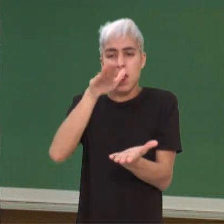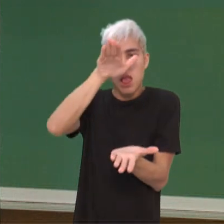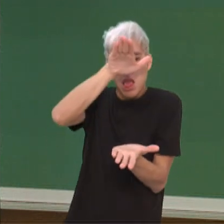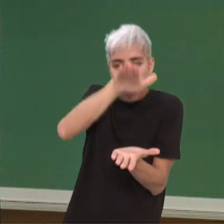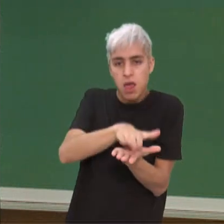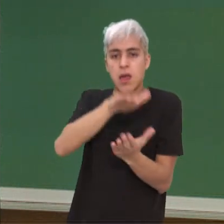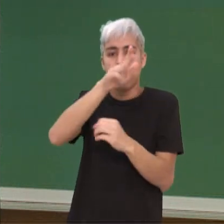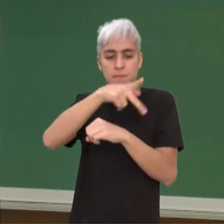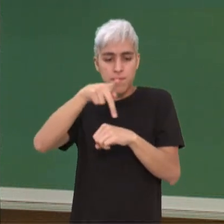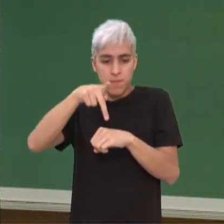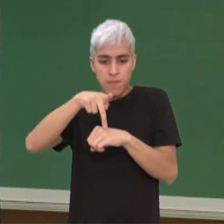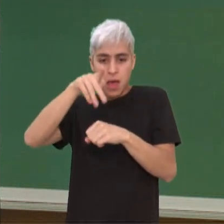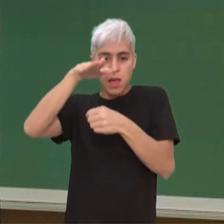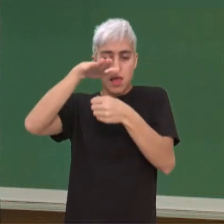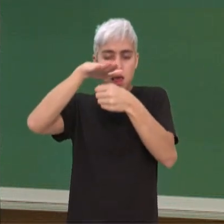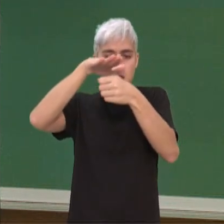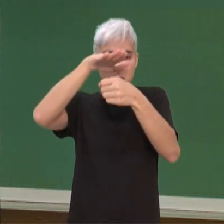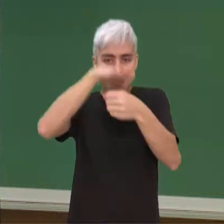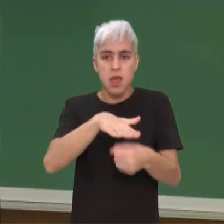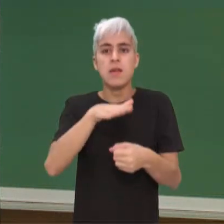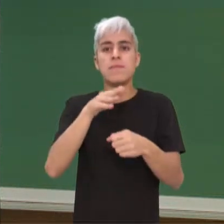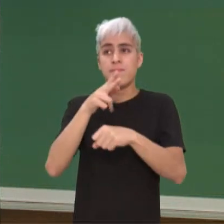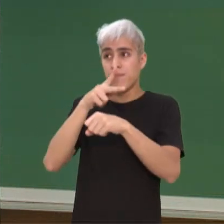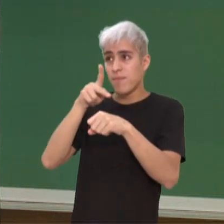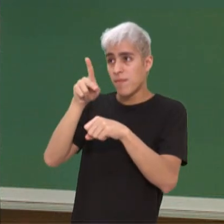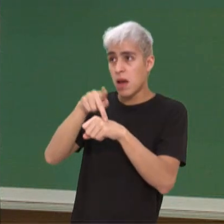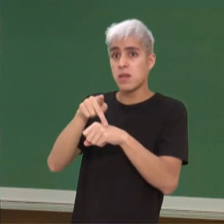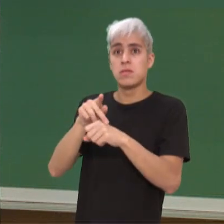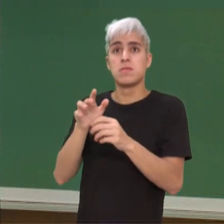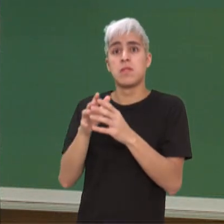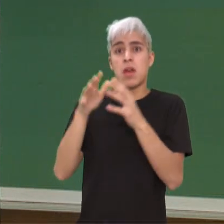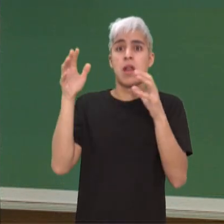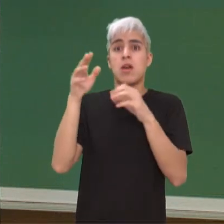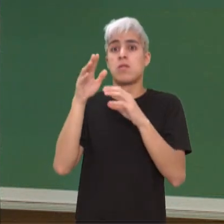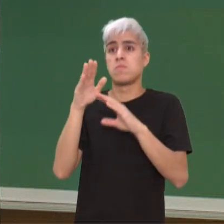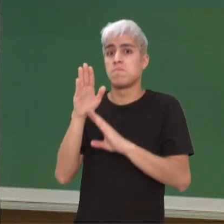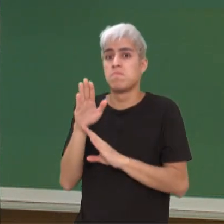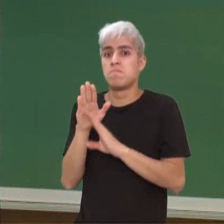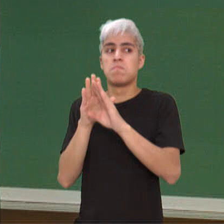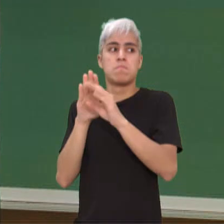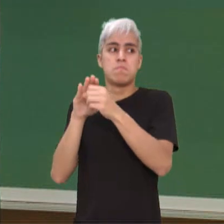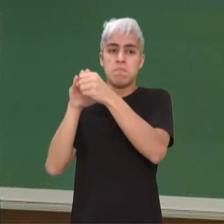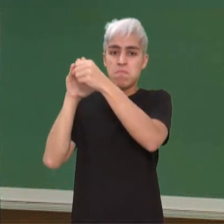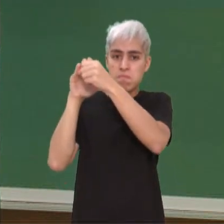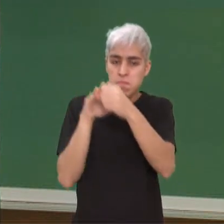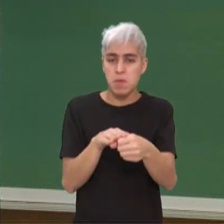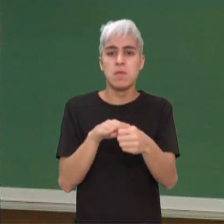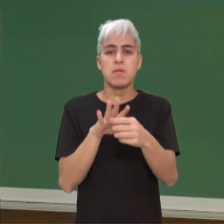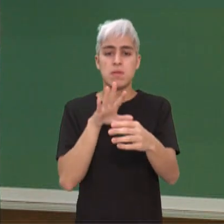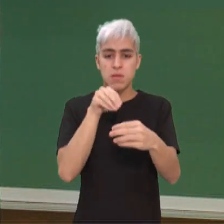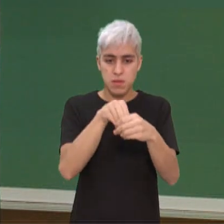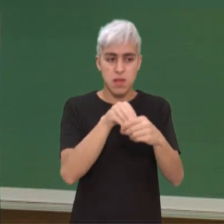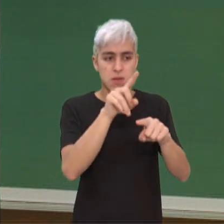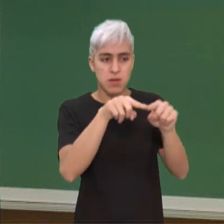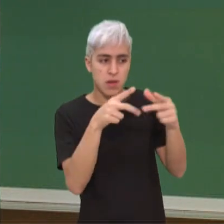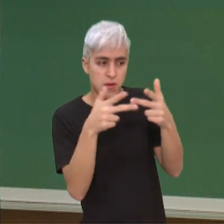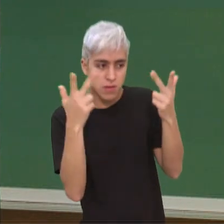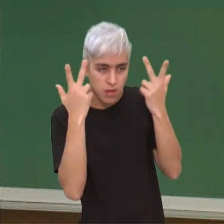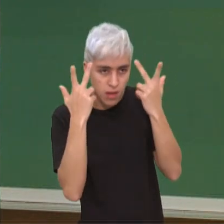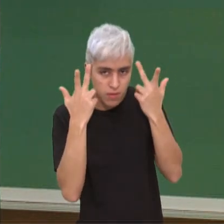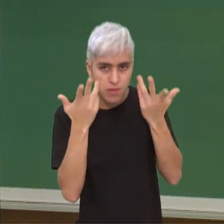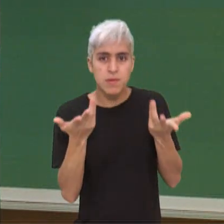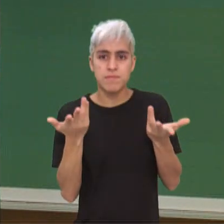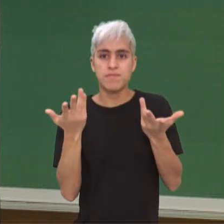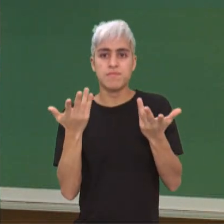nações desenvolvidas, outra vez esse assunto, né, vai causar ou está causando dentro dos recursos